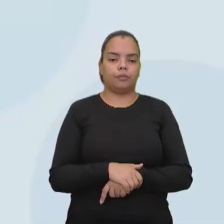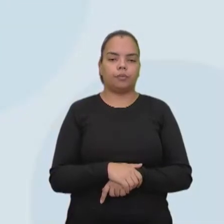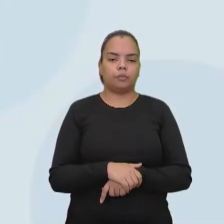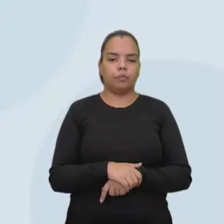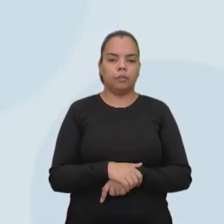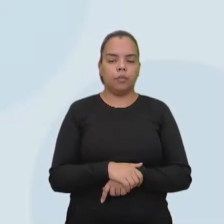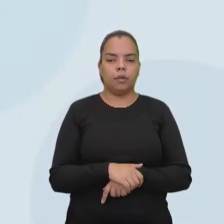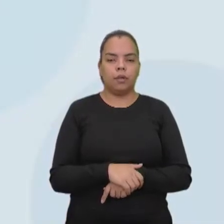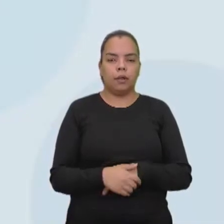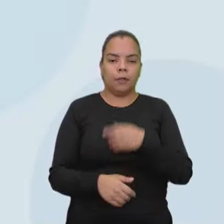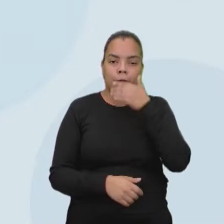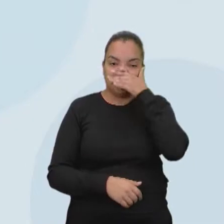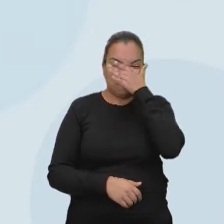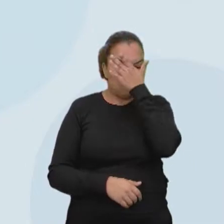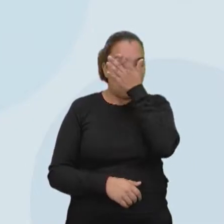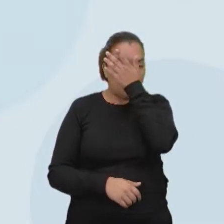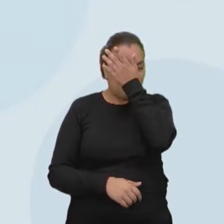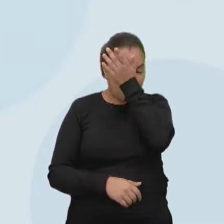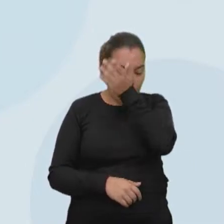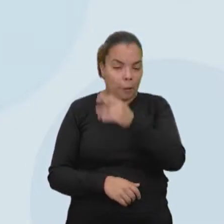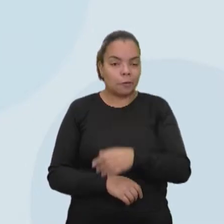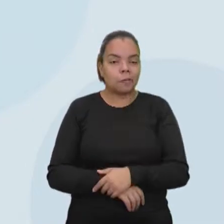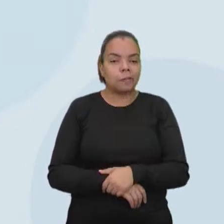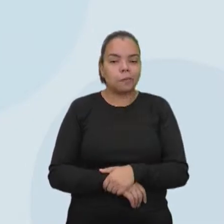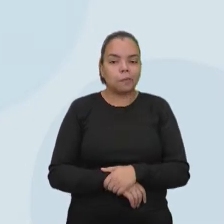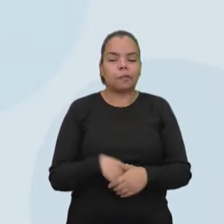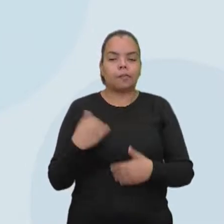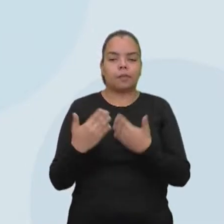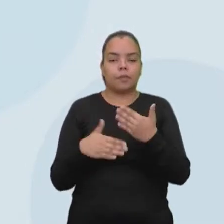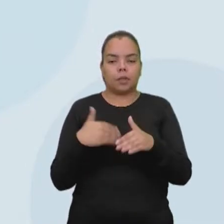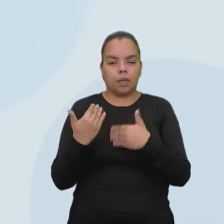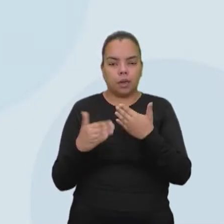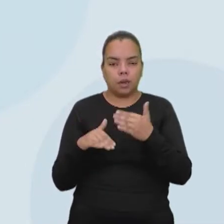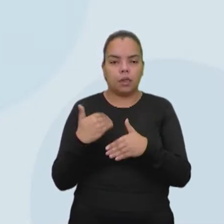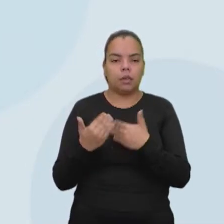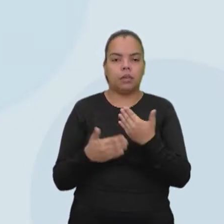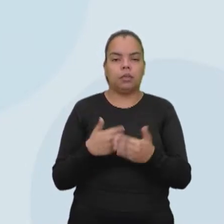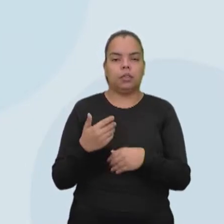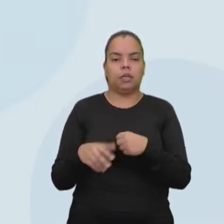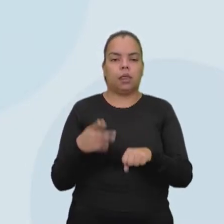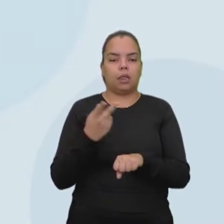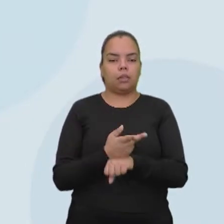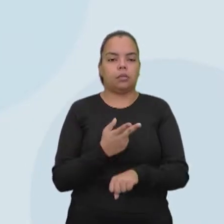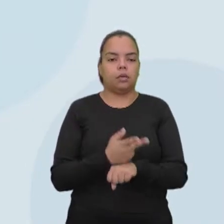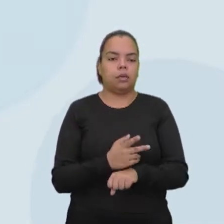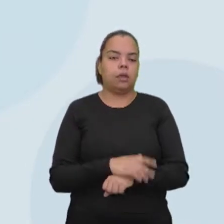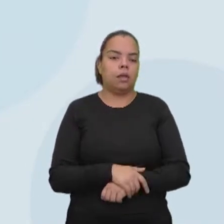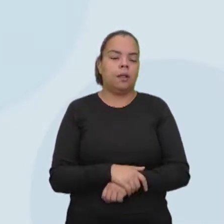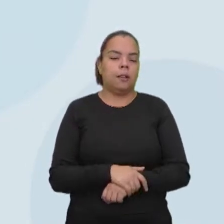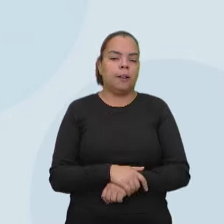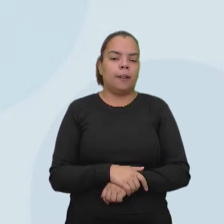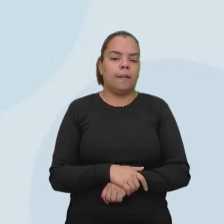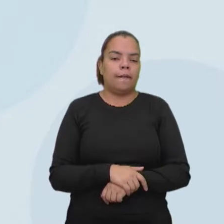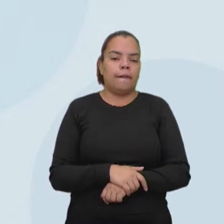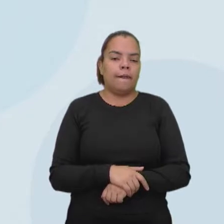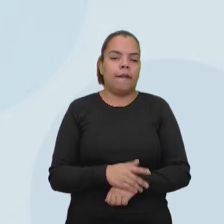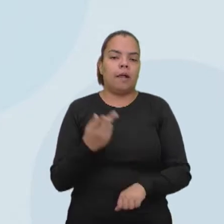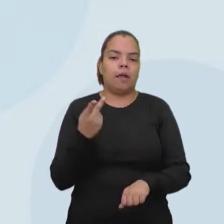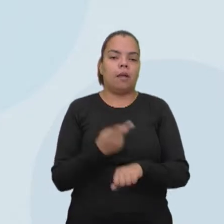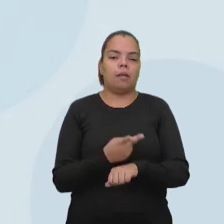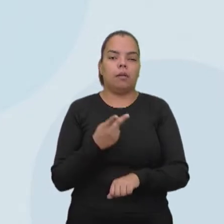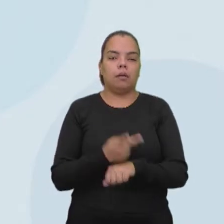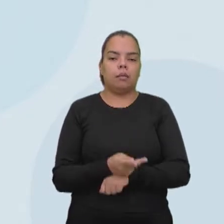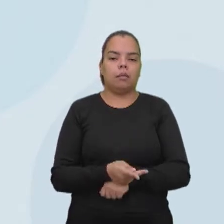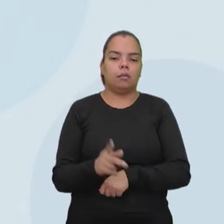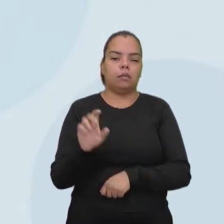das rochas, e depois nós fomos falando sobre as rochas metamórficas, e tá aí na tela para vocês aí, rochas sedimentares.